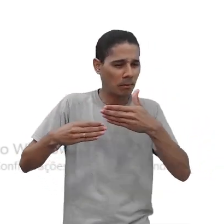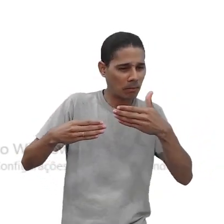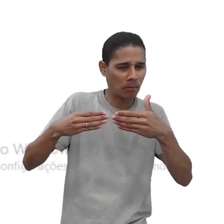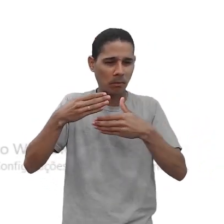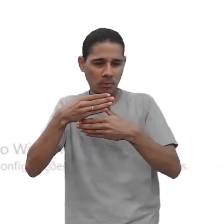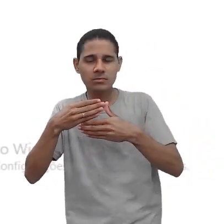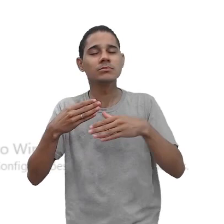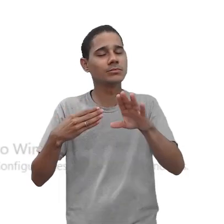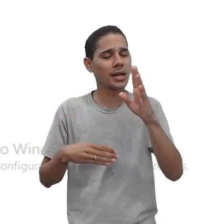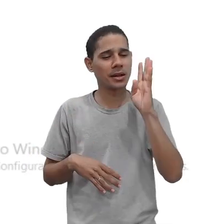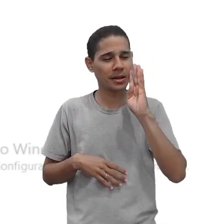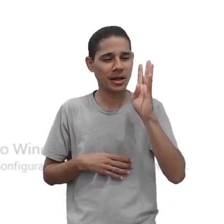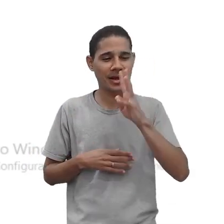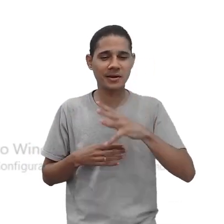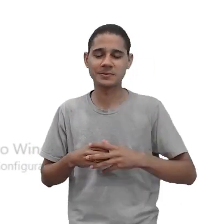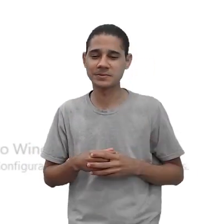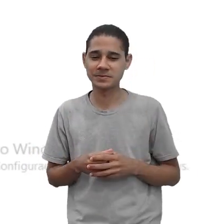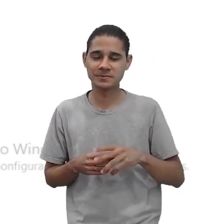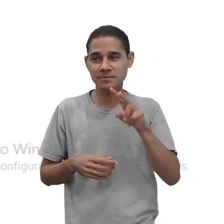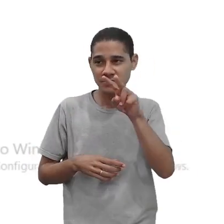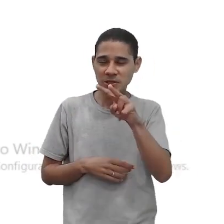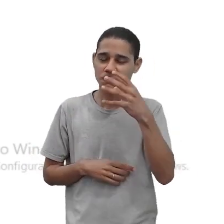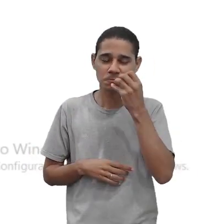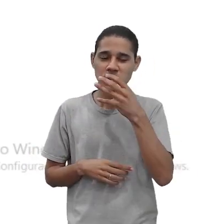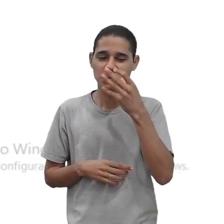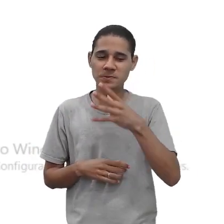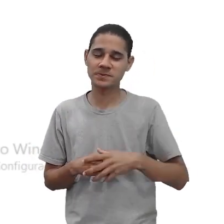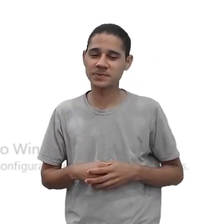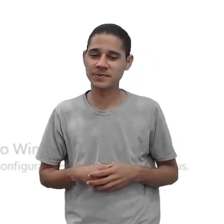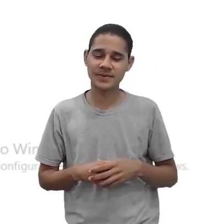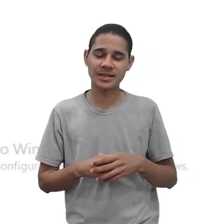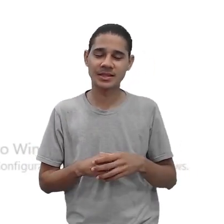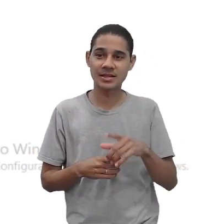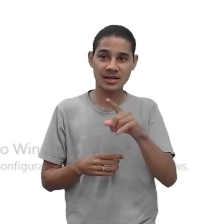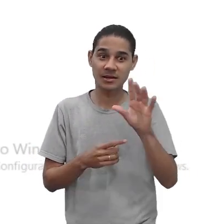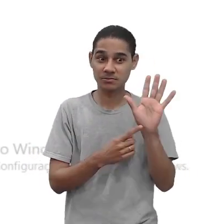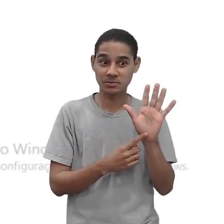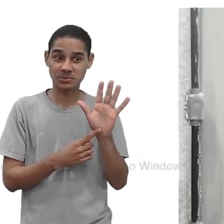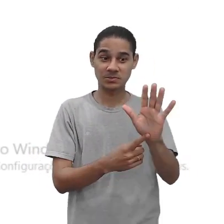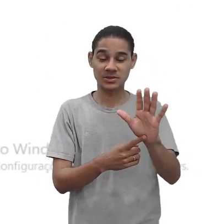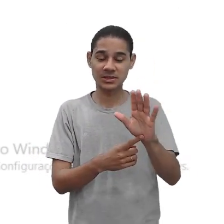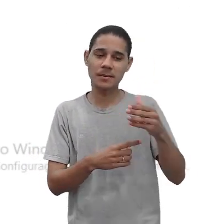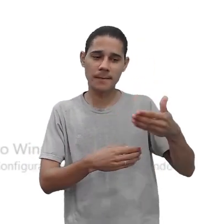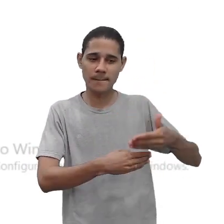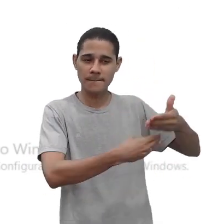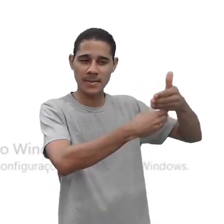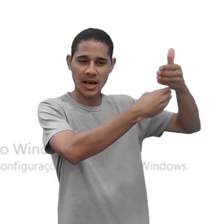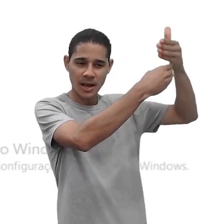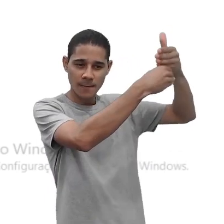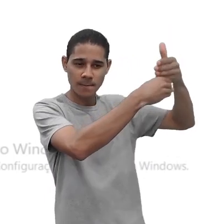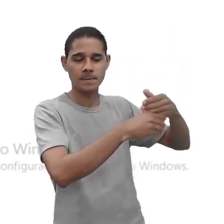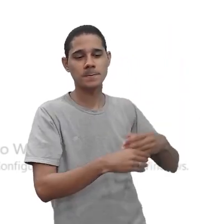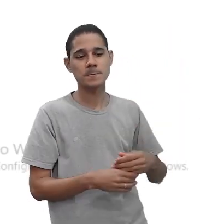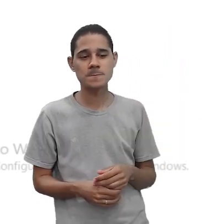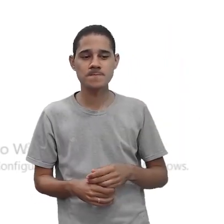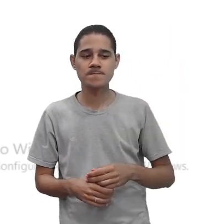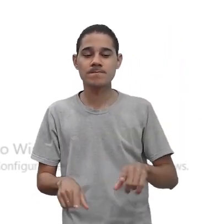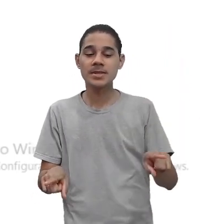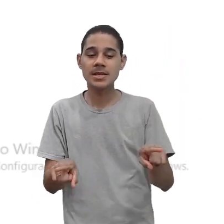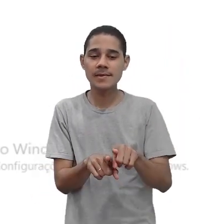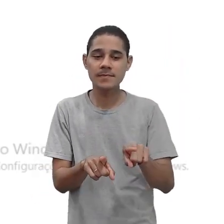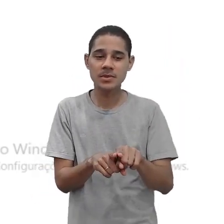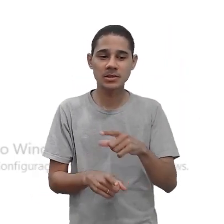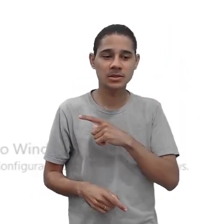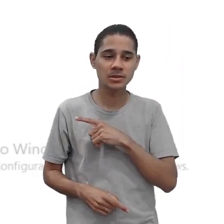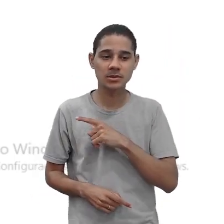legal na questão visual e a gente pode estar dando destaque aí para uma parede ou para um piso. Temos também aí, como